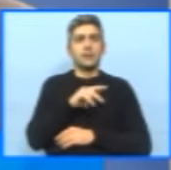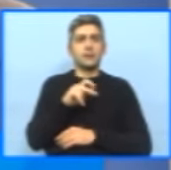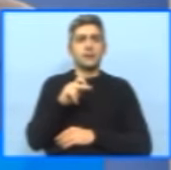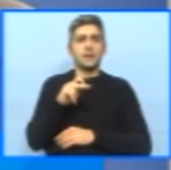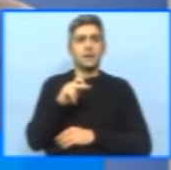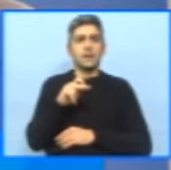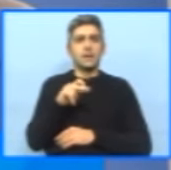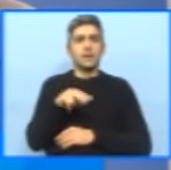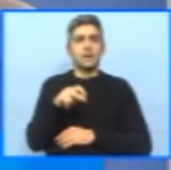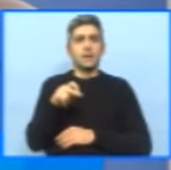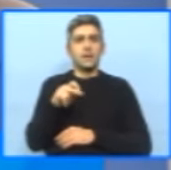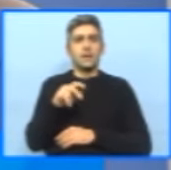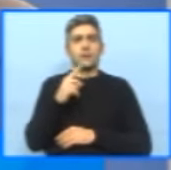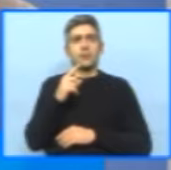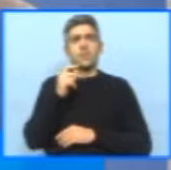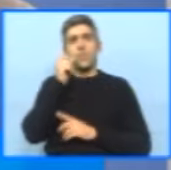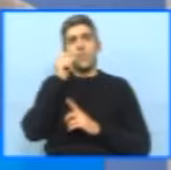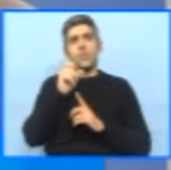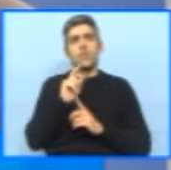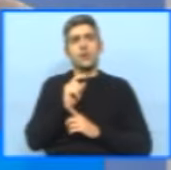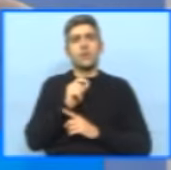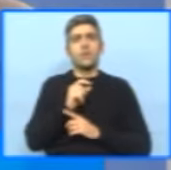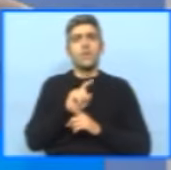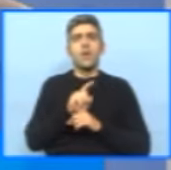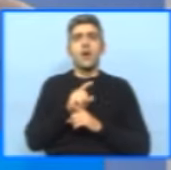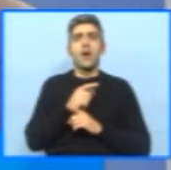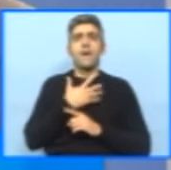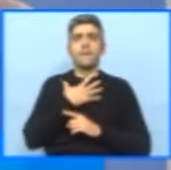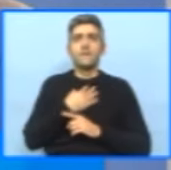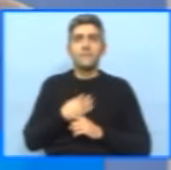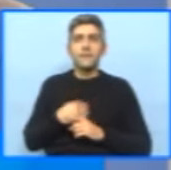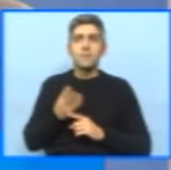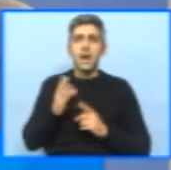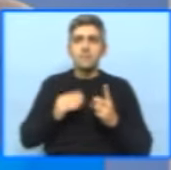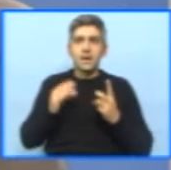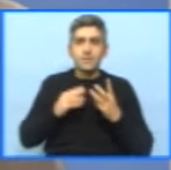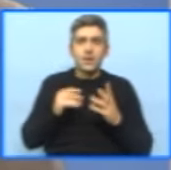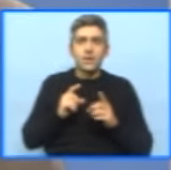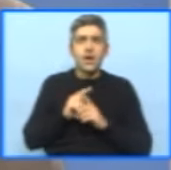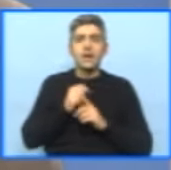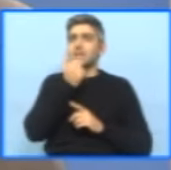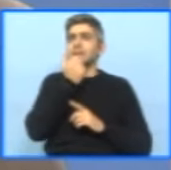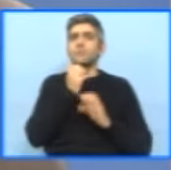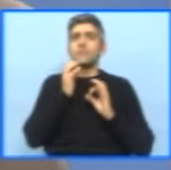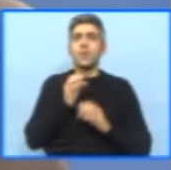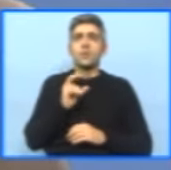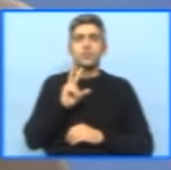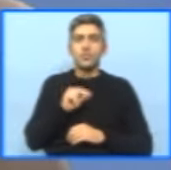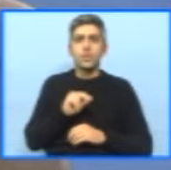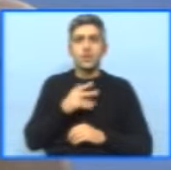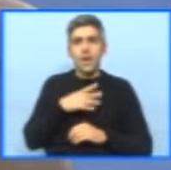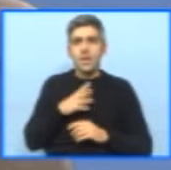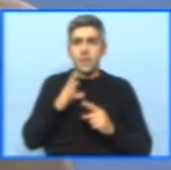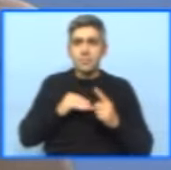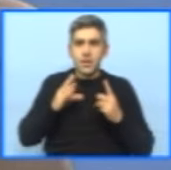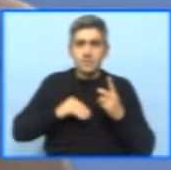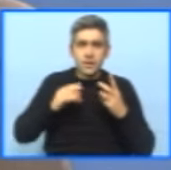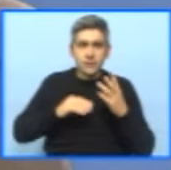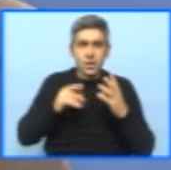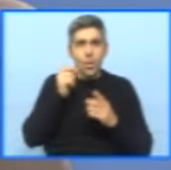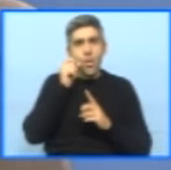sedento, um ser insatisfeito, uma realidade inacabada, uma obra sempre por concluir. Se